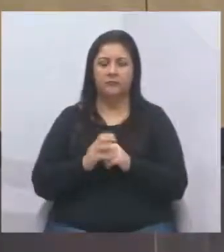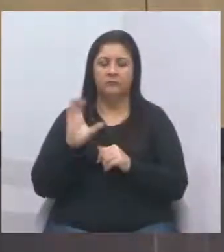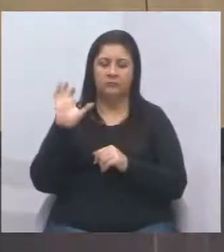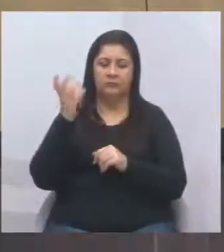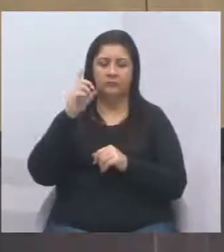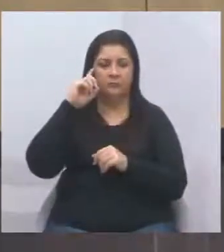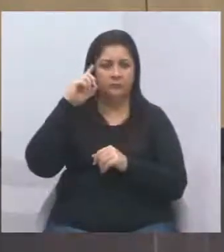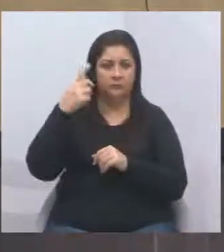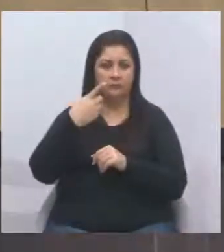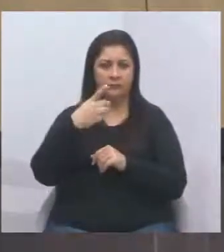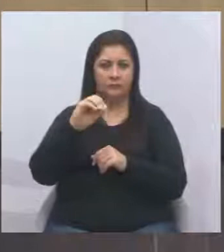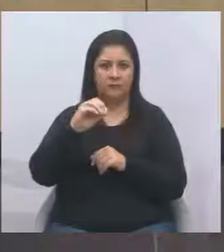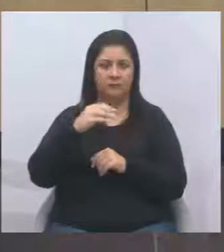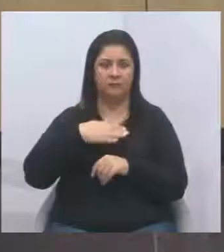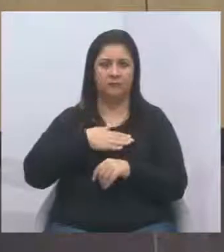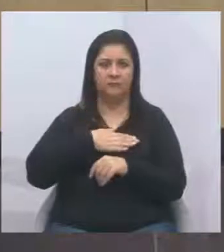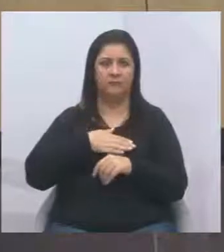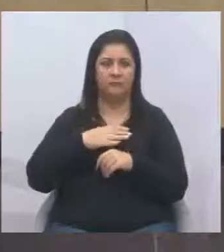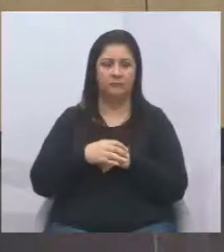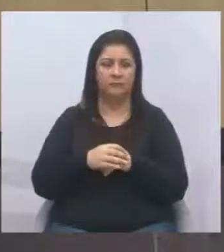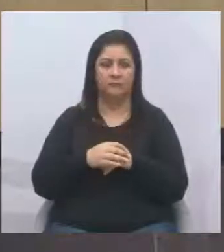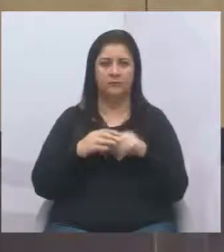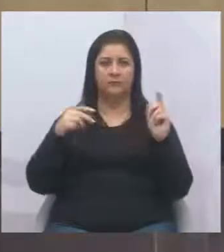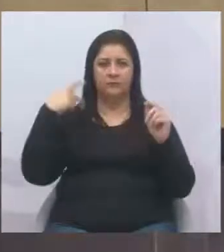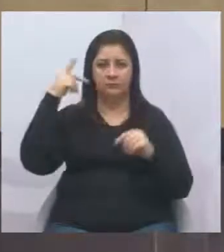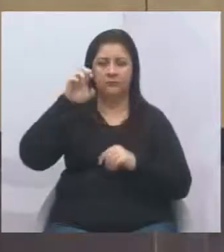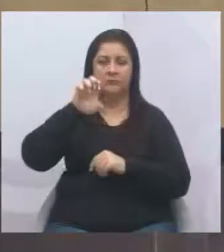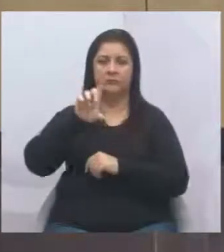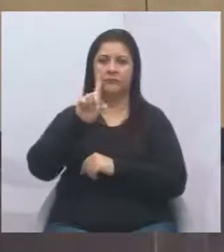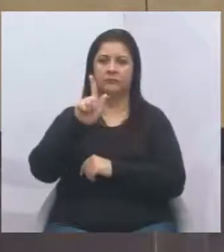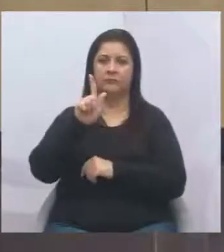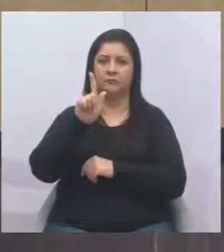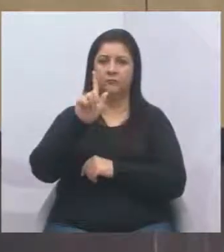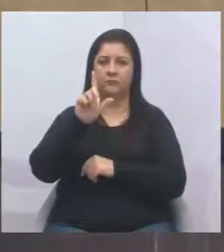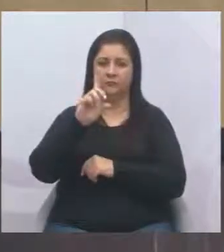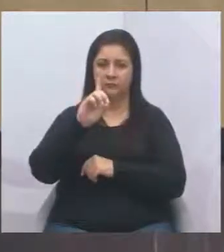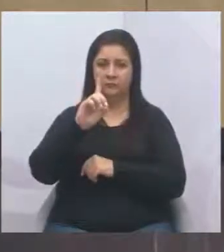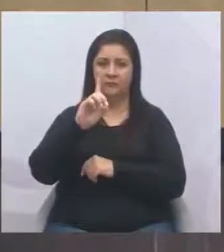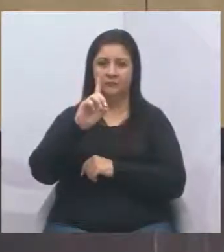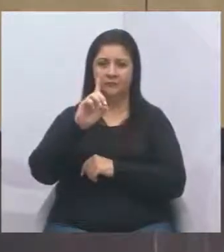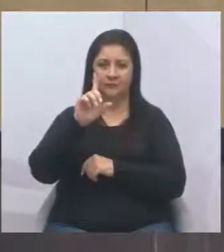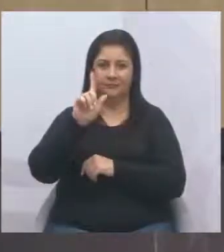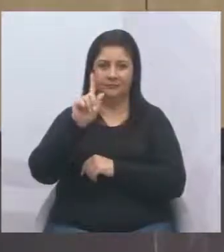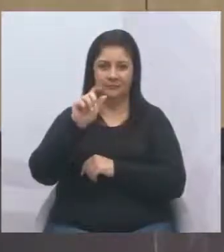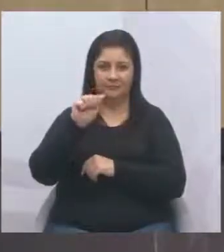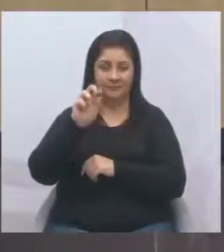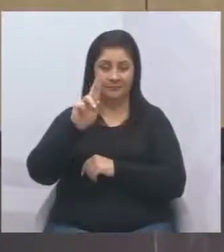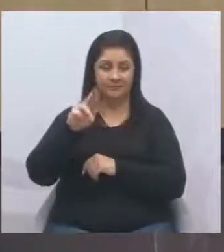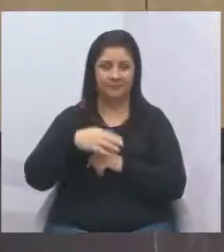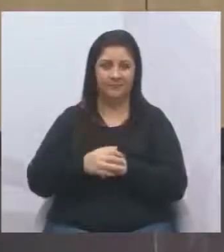2021. Autoria, vereador Edgar Sasaki. Moção 350.